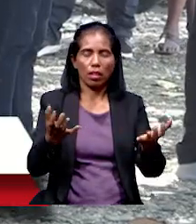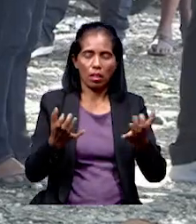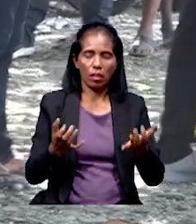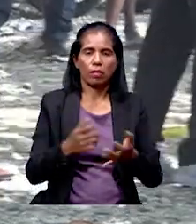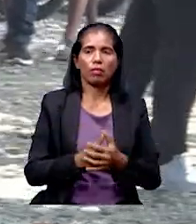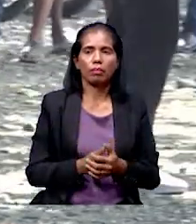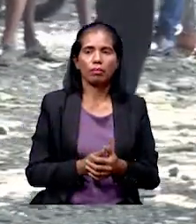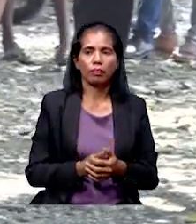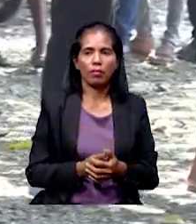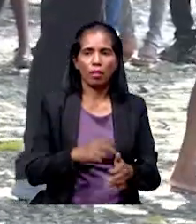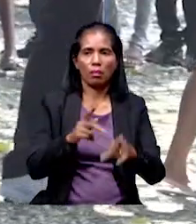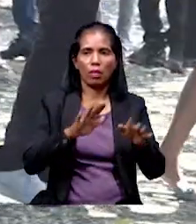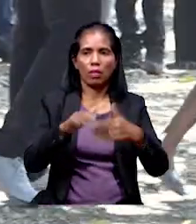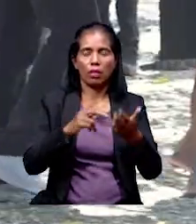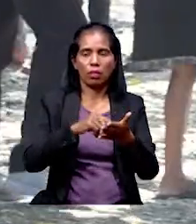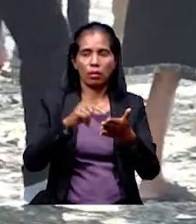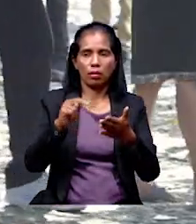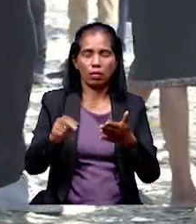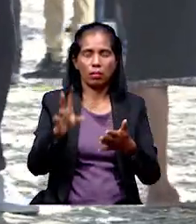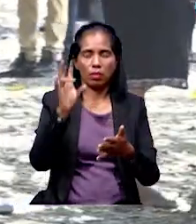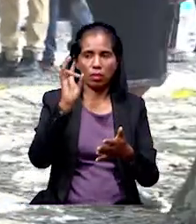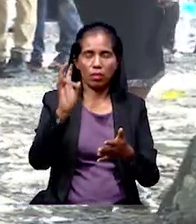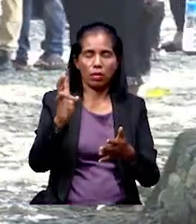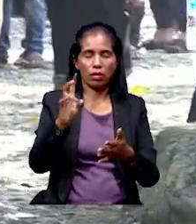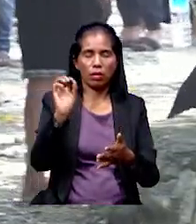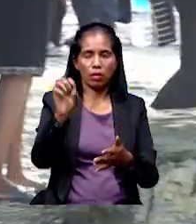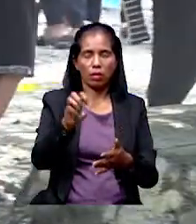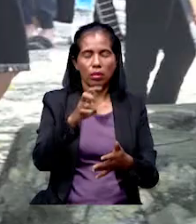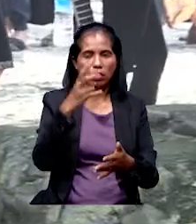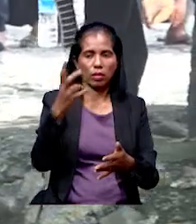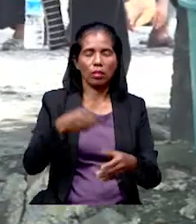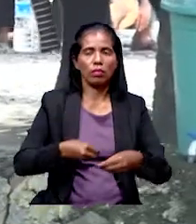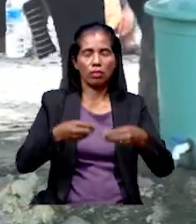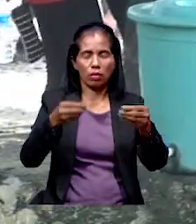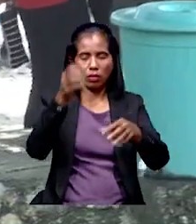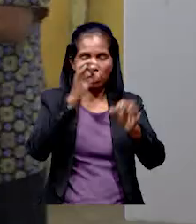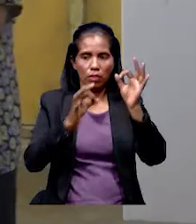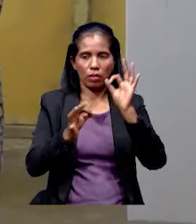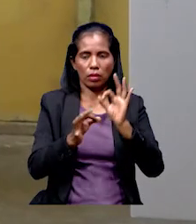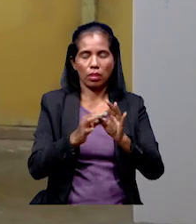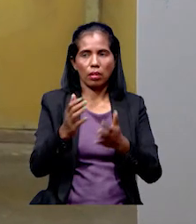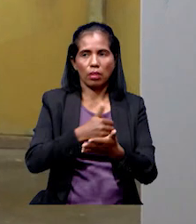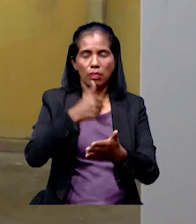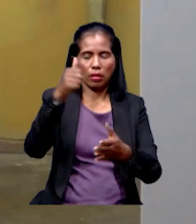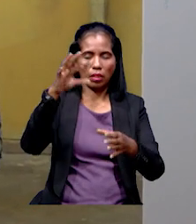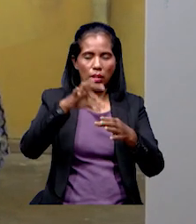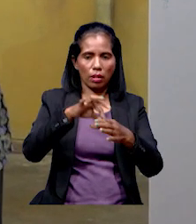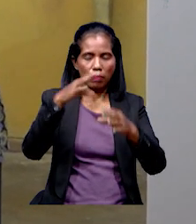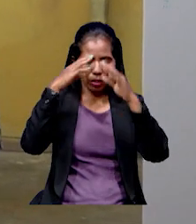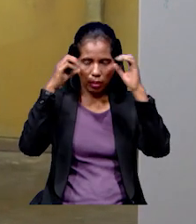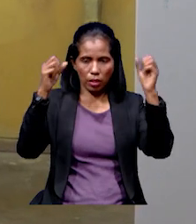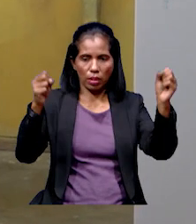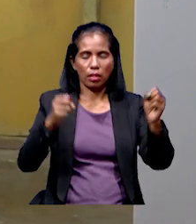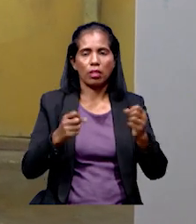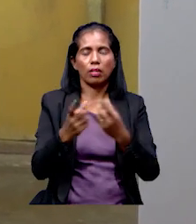Além de né, candidato hosti número sorteio hitu to sanoresing nen mos garante, semanan e eleição presidencial tinang né,